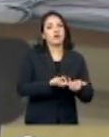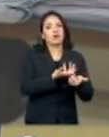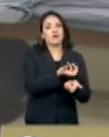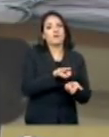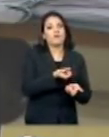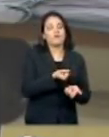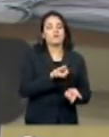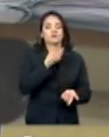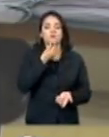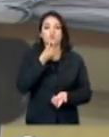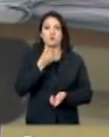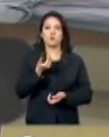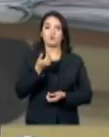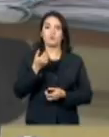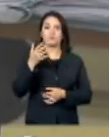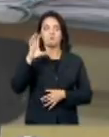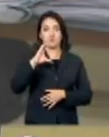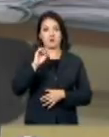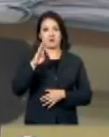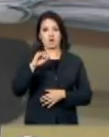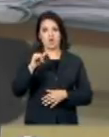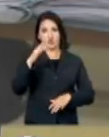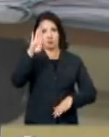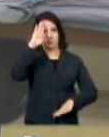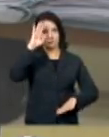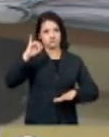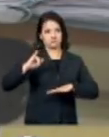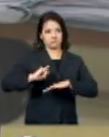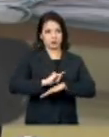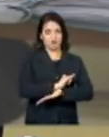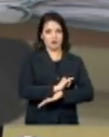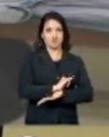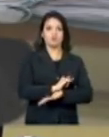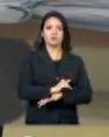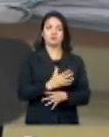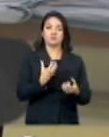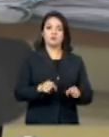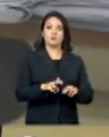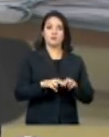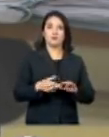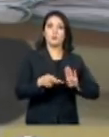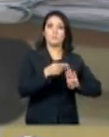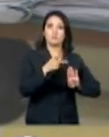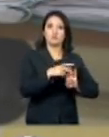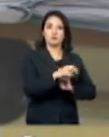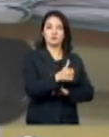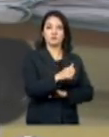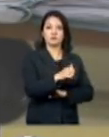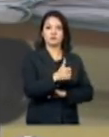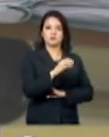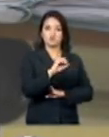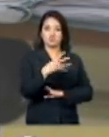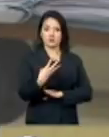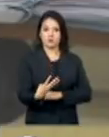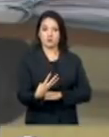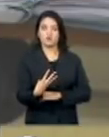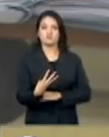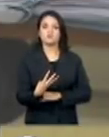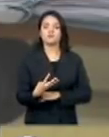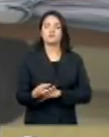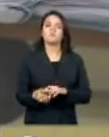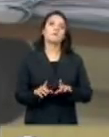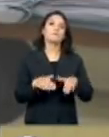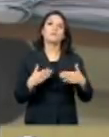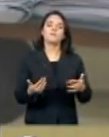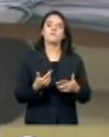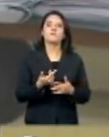flamengo a portaria 1.104 ausência de abrir a sessão violação do artigo 8º